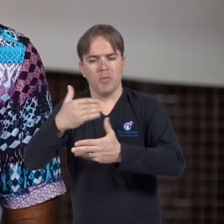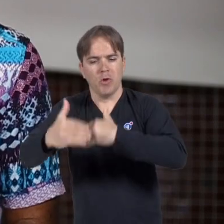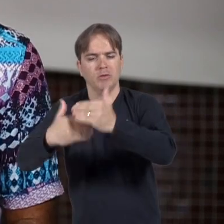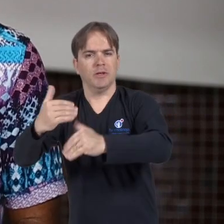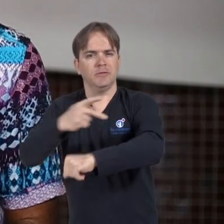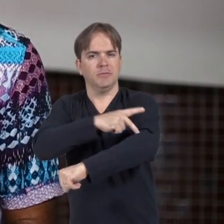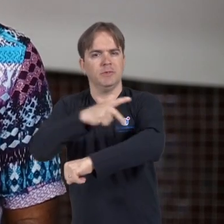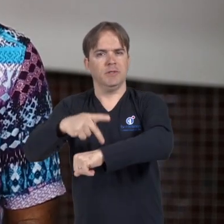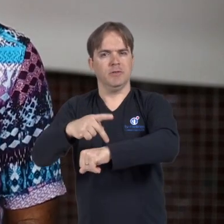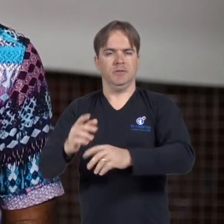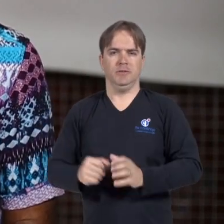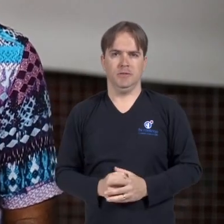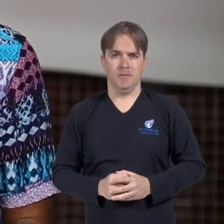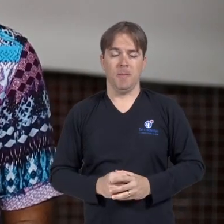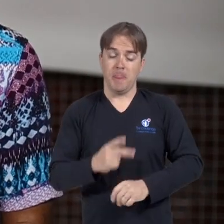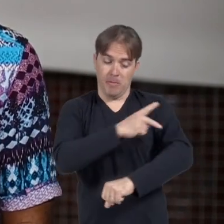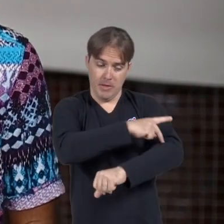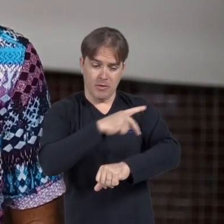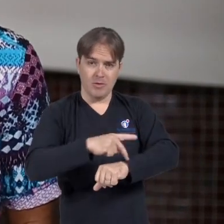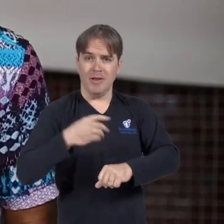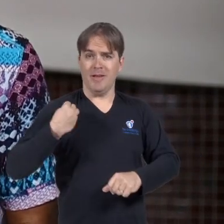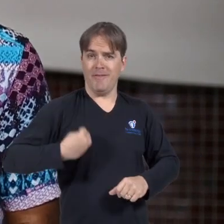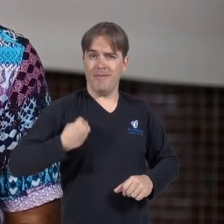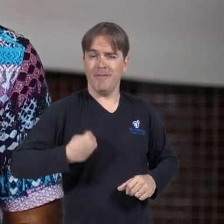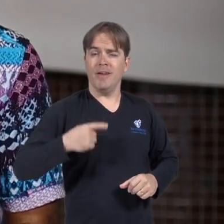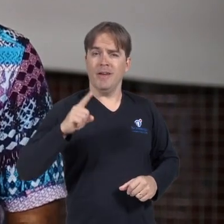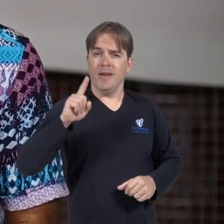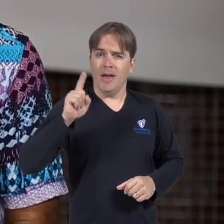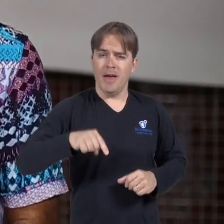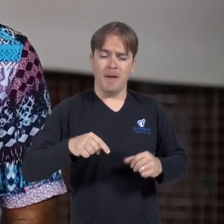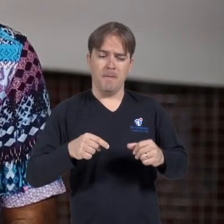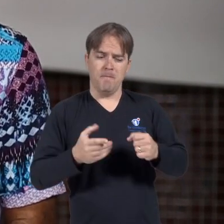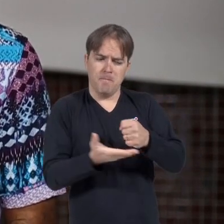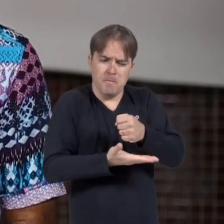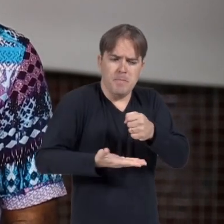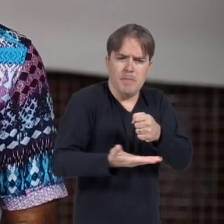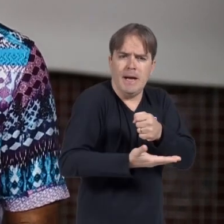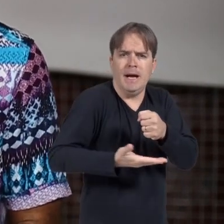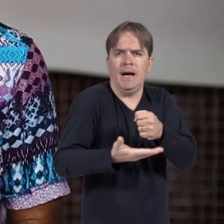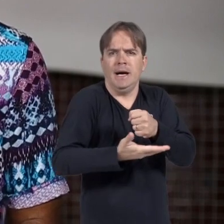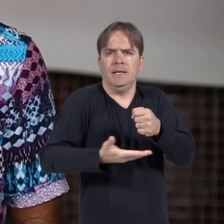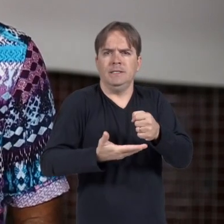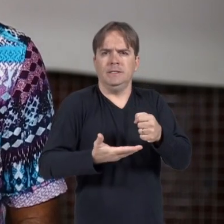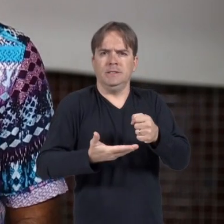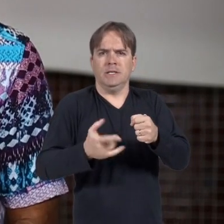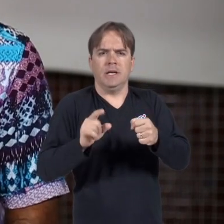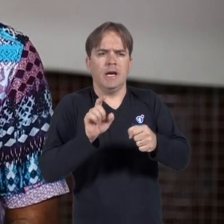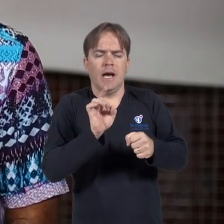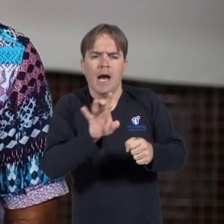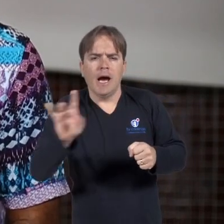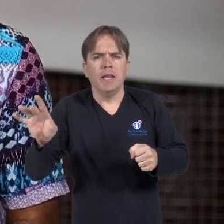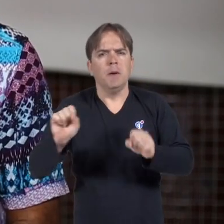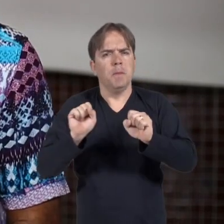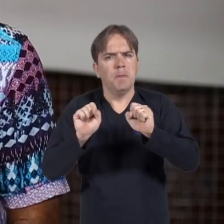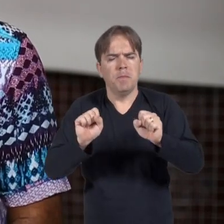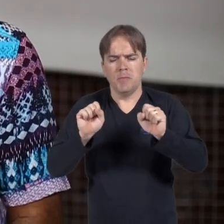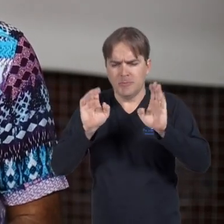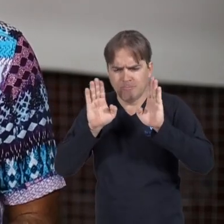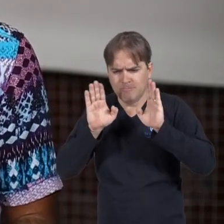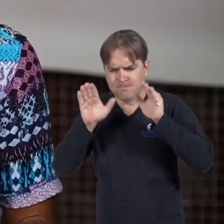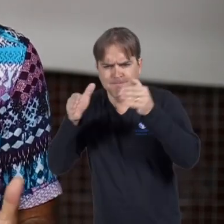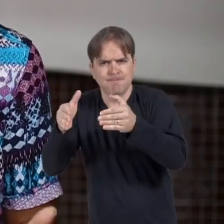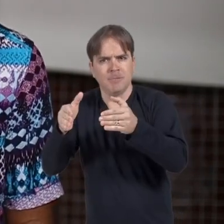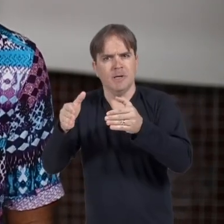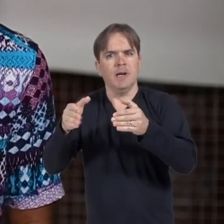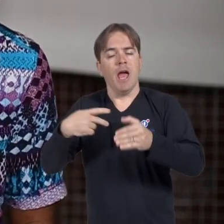a pedagogia da vida, ela estabelece princípios para uma perspectiva pedagógica que eu tenho adotado.